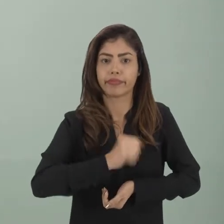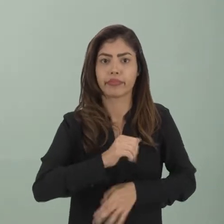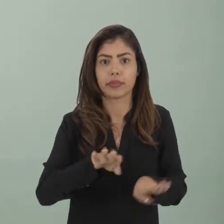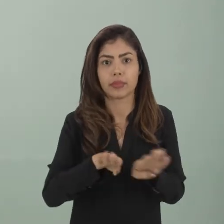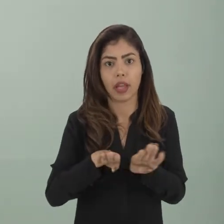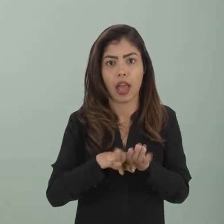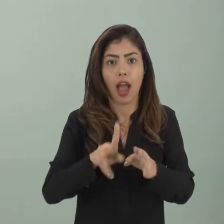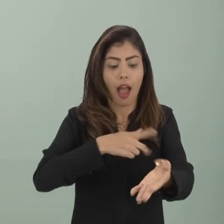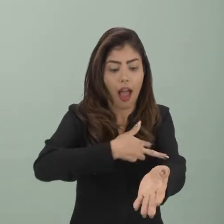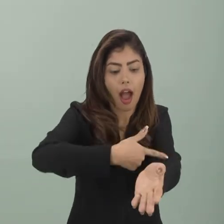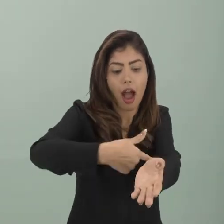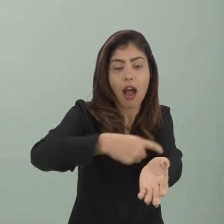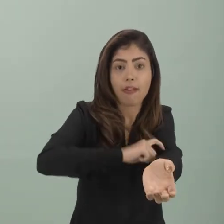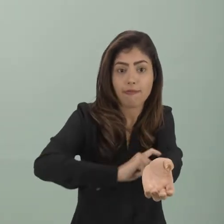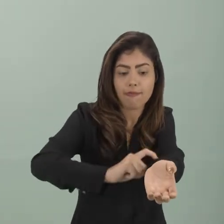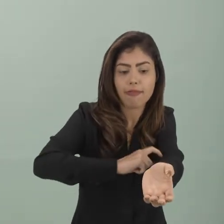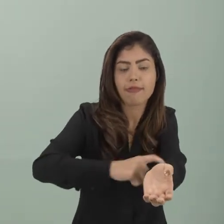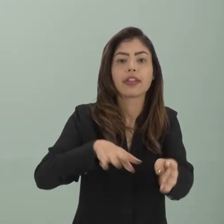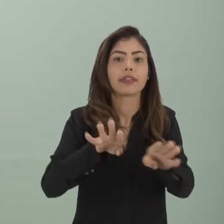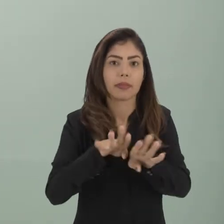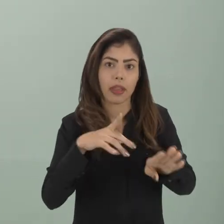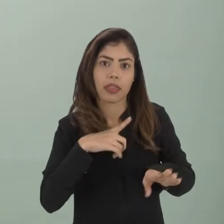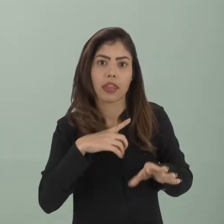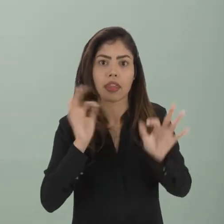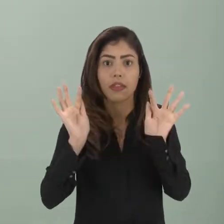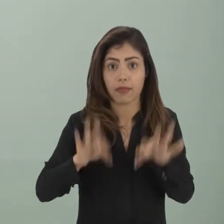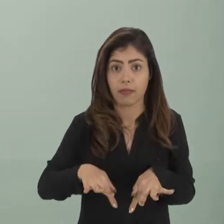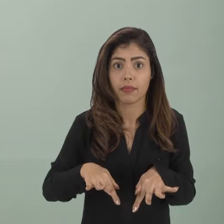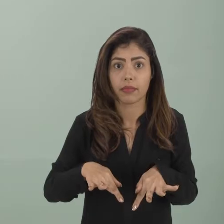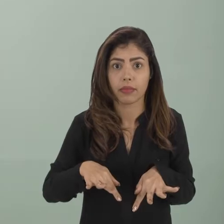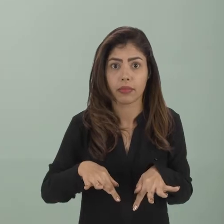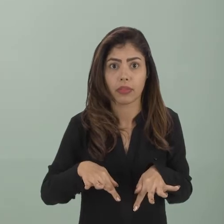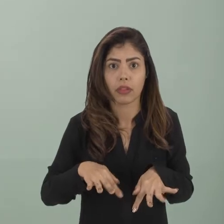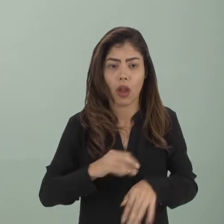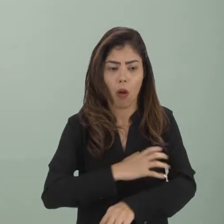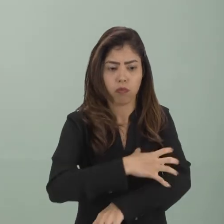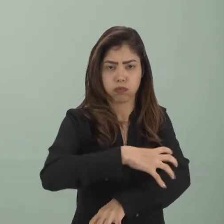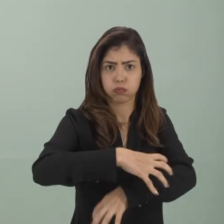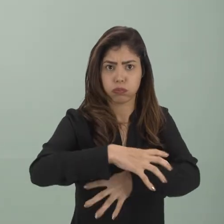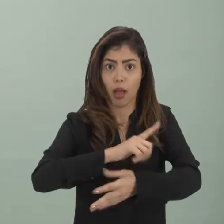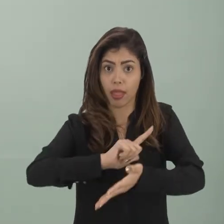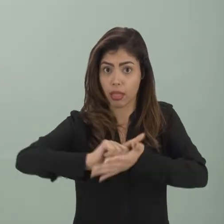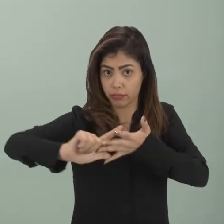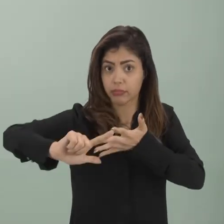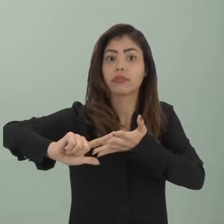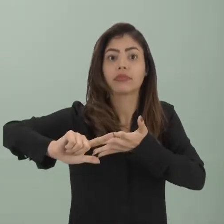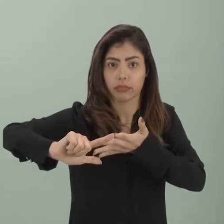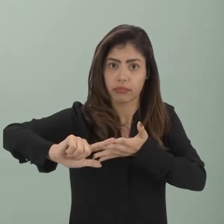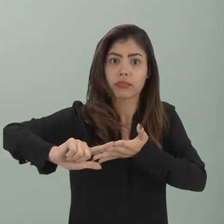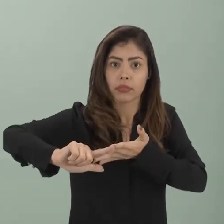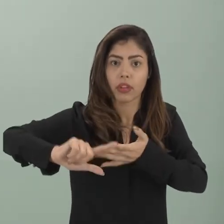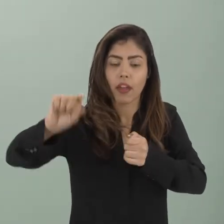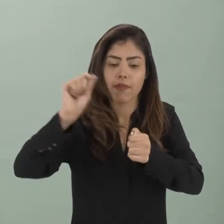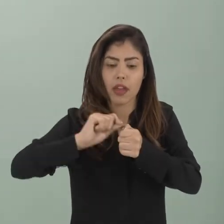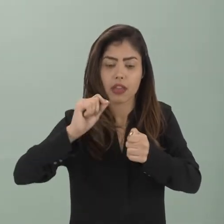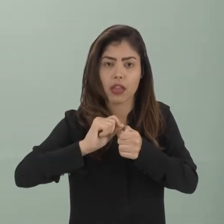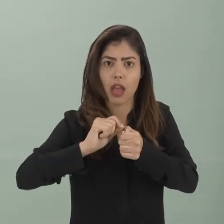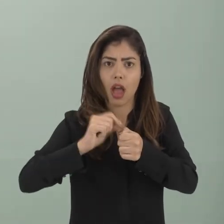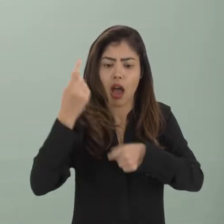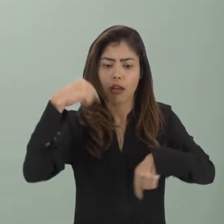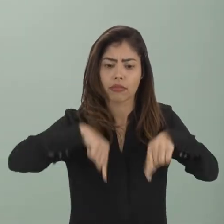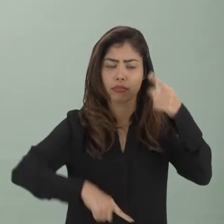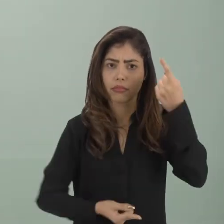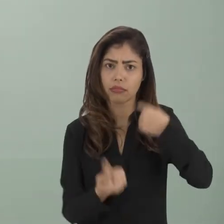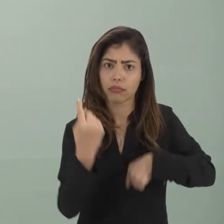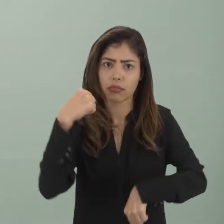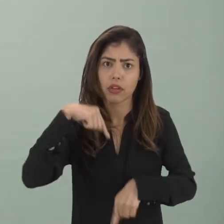bombear, as veias, algumas delas têm terminações musculares lisas para fazer com que o nosso sangue tenha